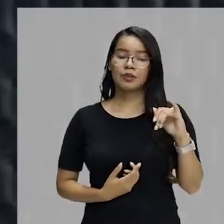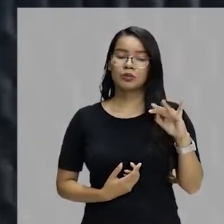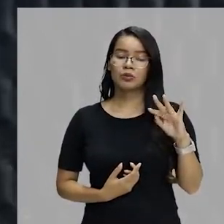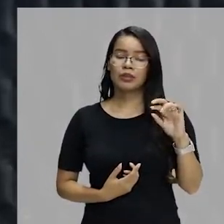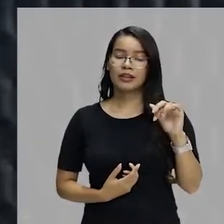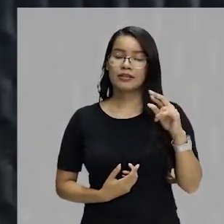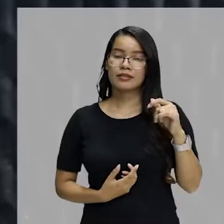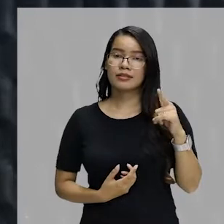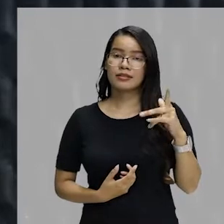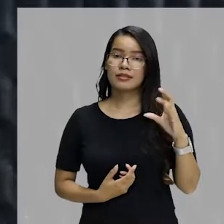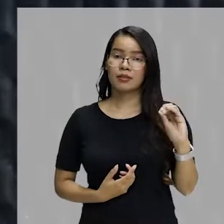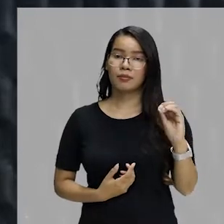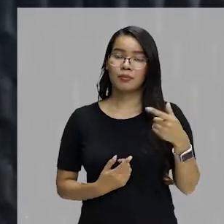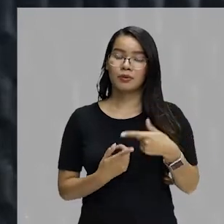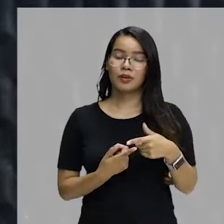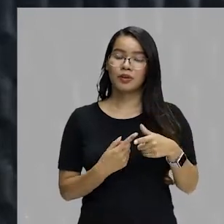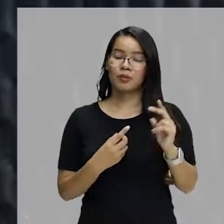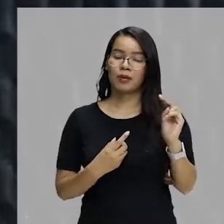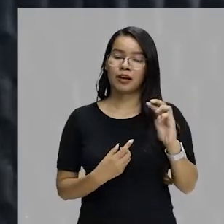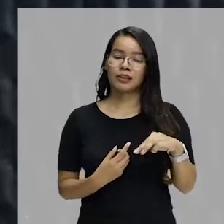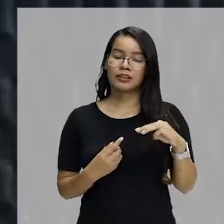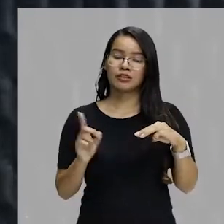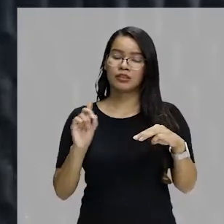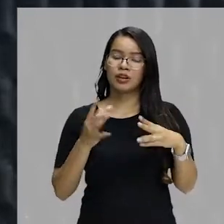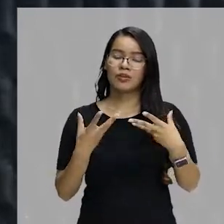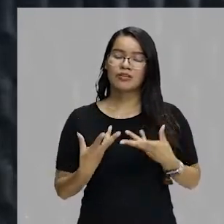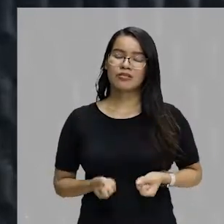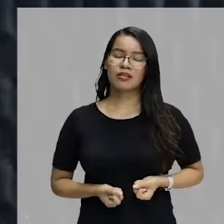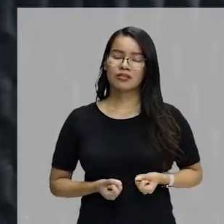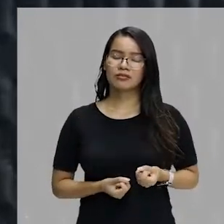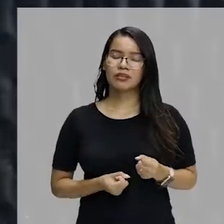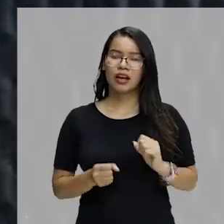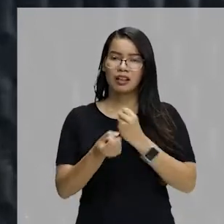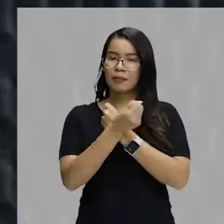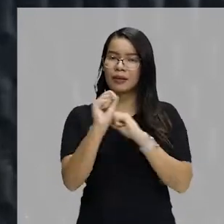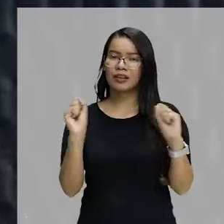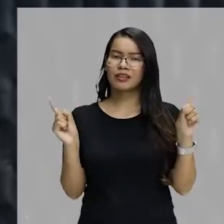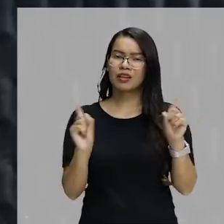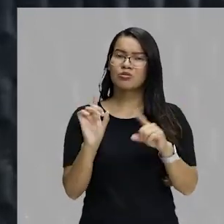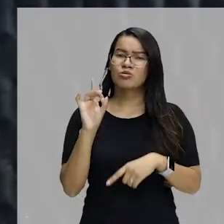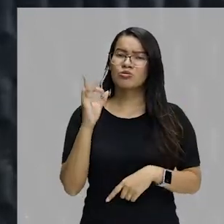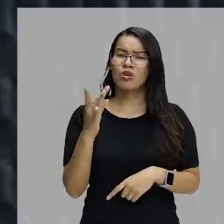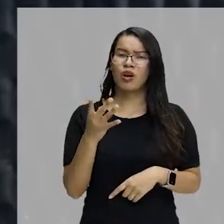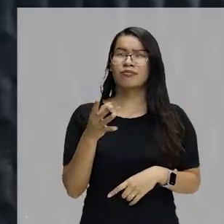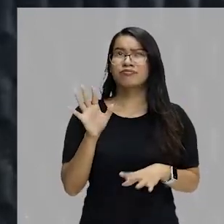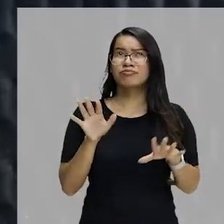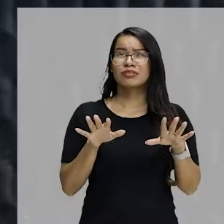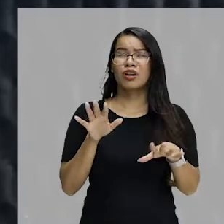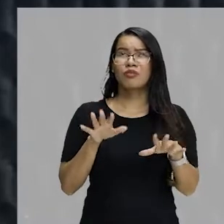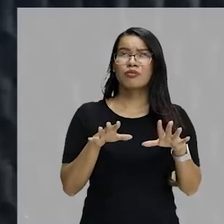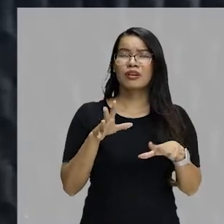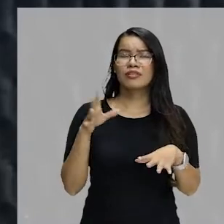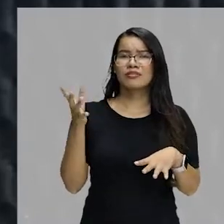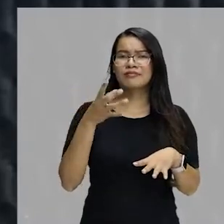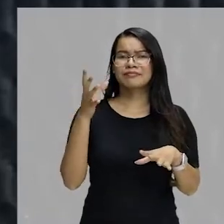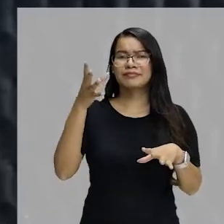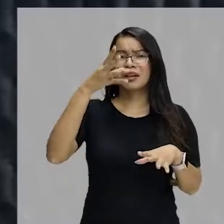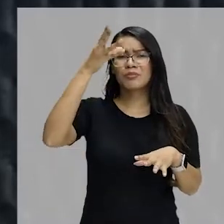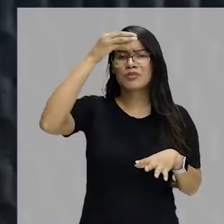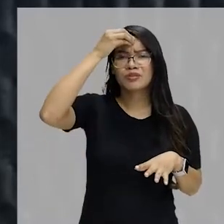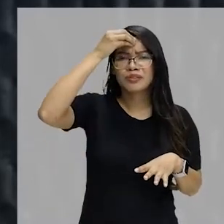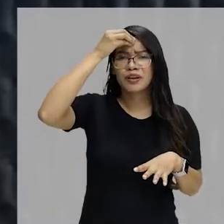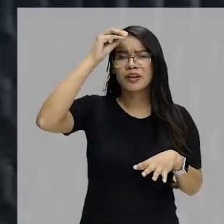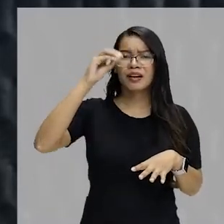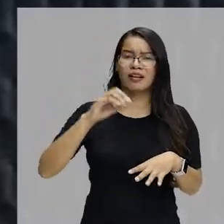aderiu, né, à independência, ele muito mais capitulou a independência, na medida que nós temos uma independência